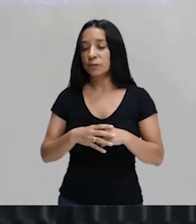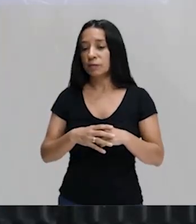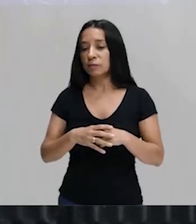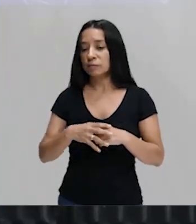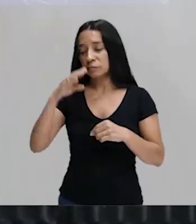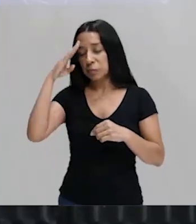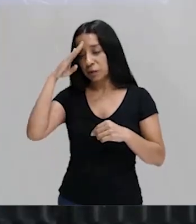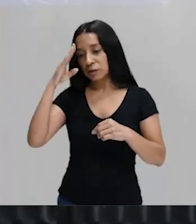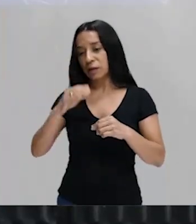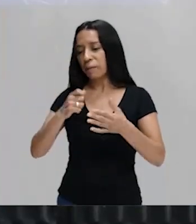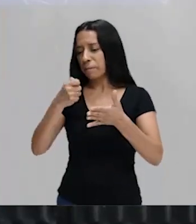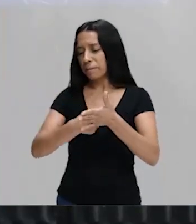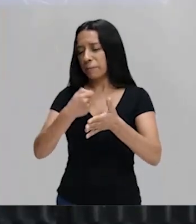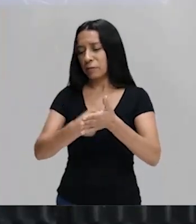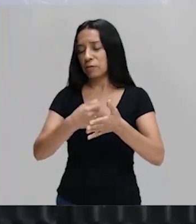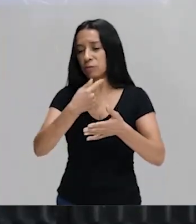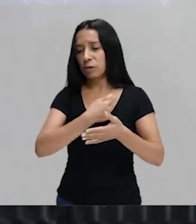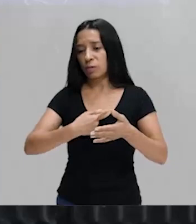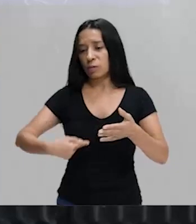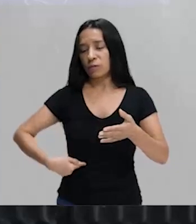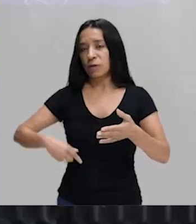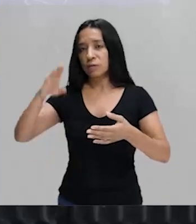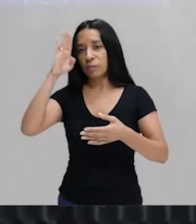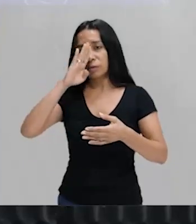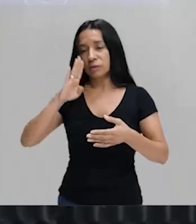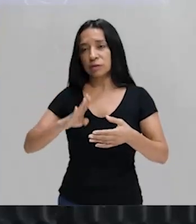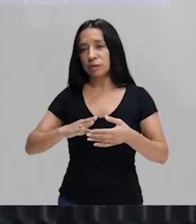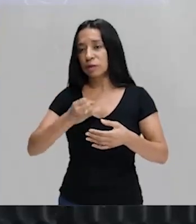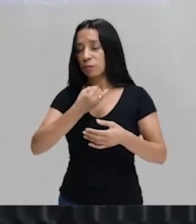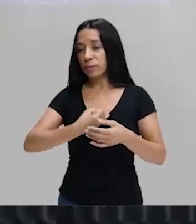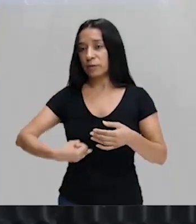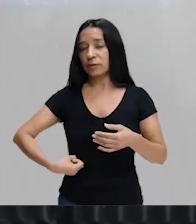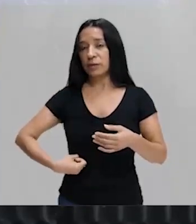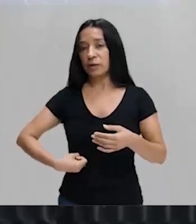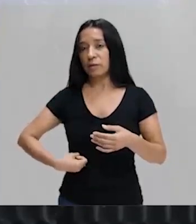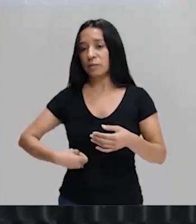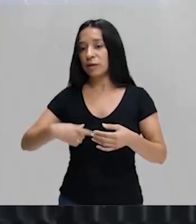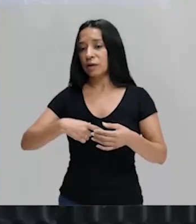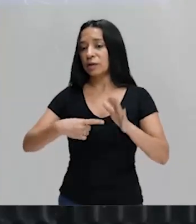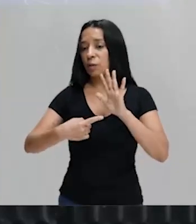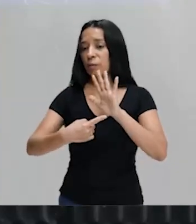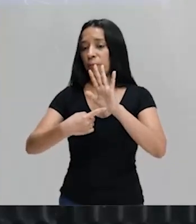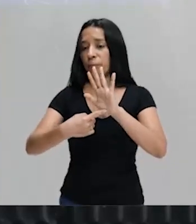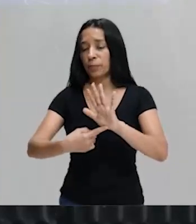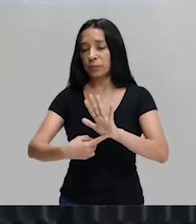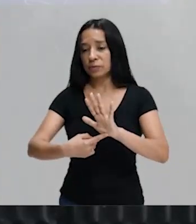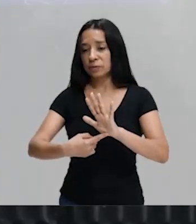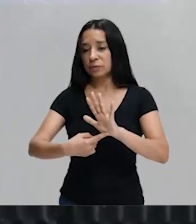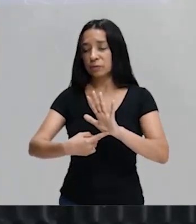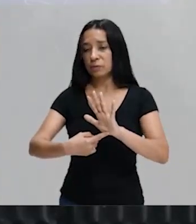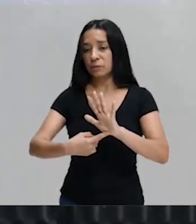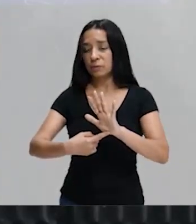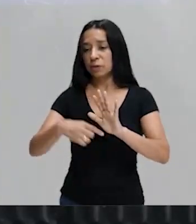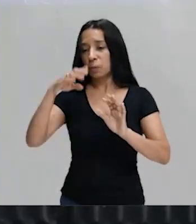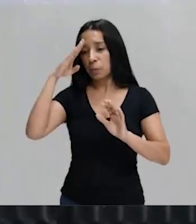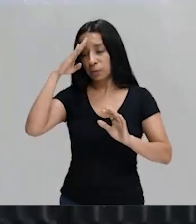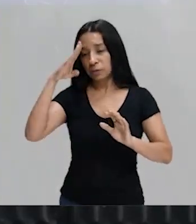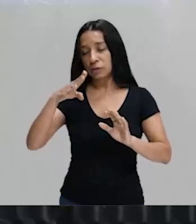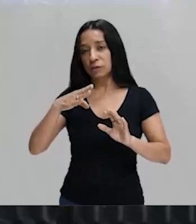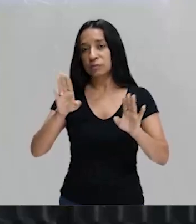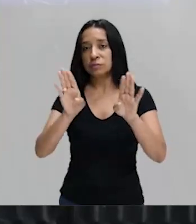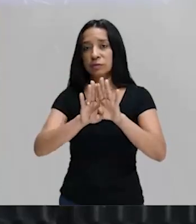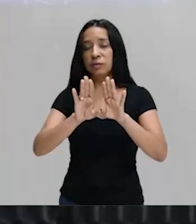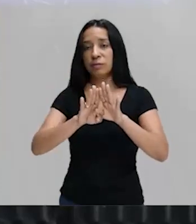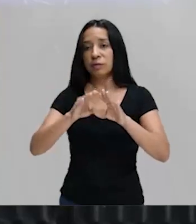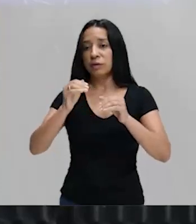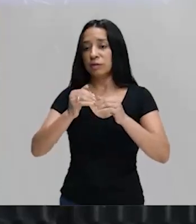vão pressionar o governo brasileiro, o governo imperial, a dar uma posição de destaque para o Exército. Isso vai, de certa forma,